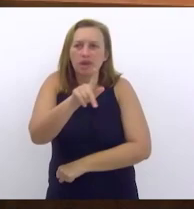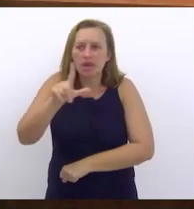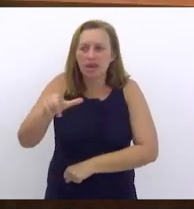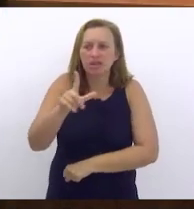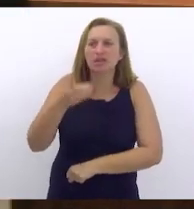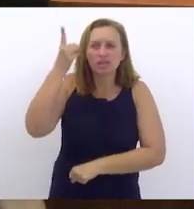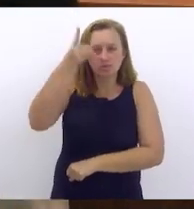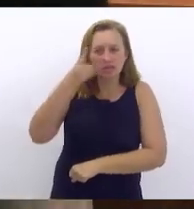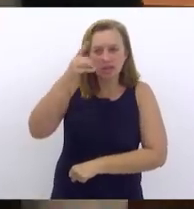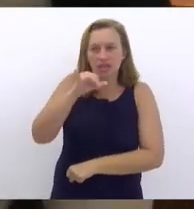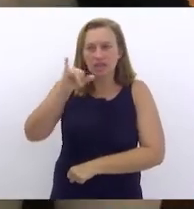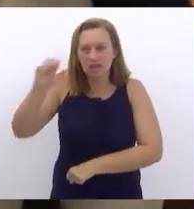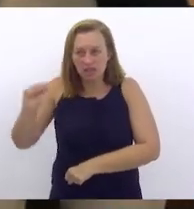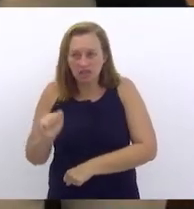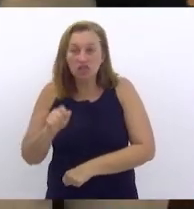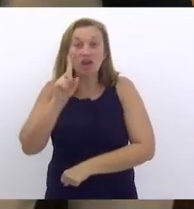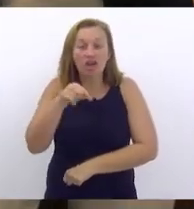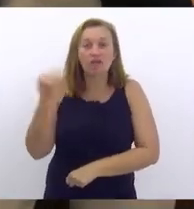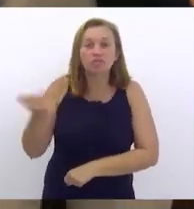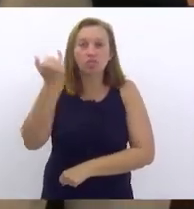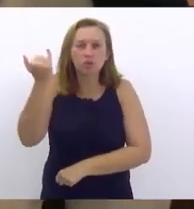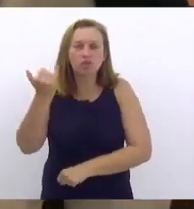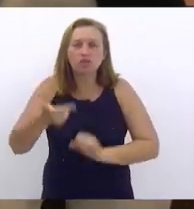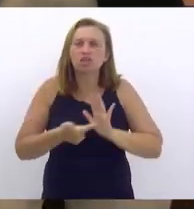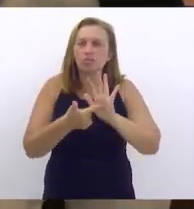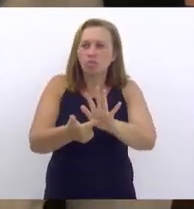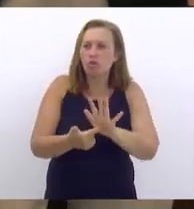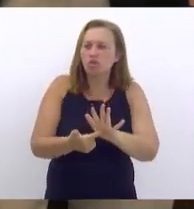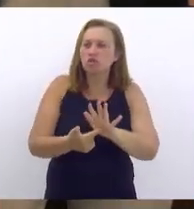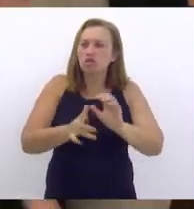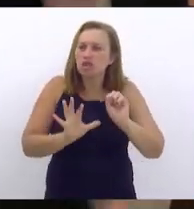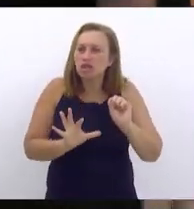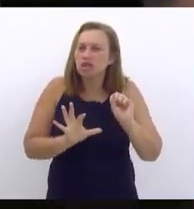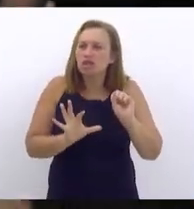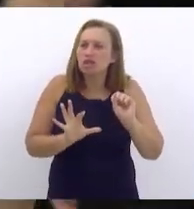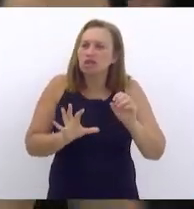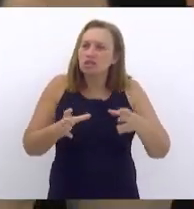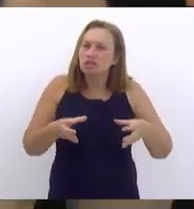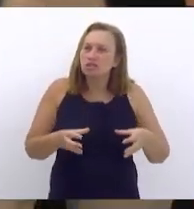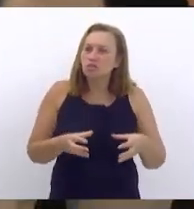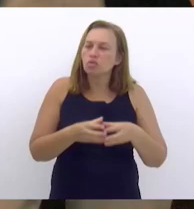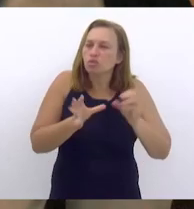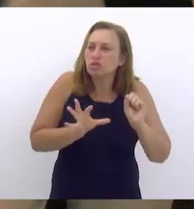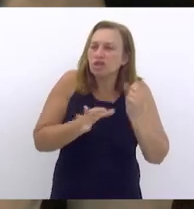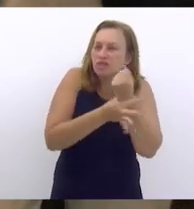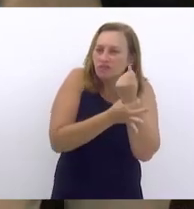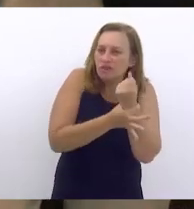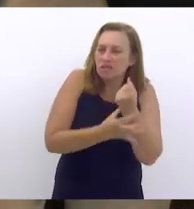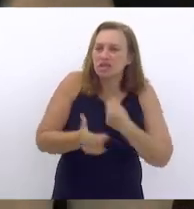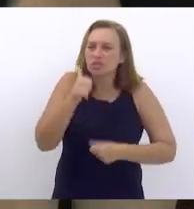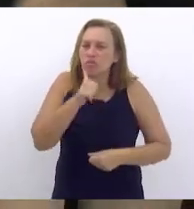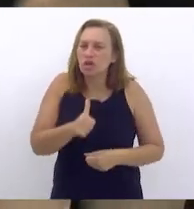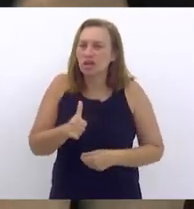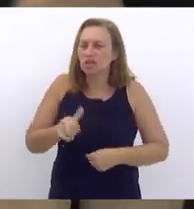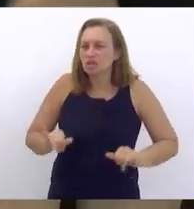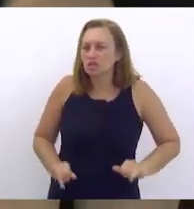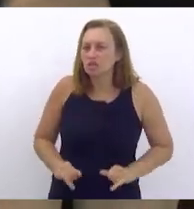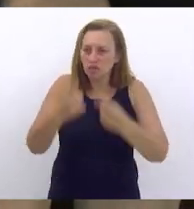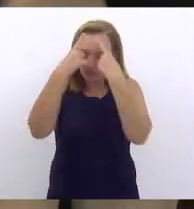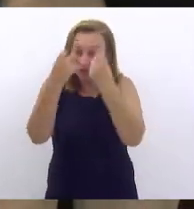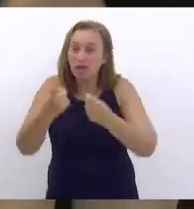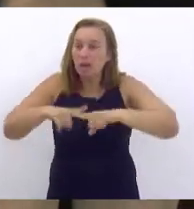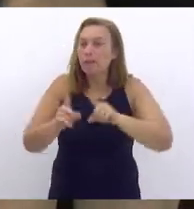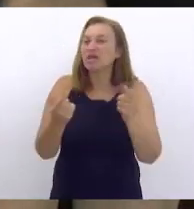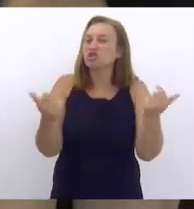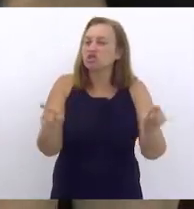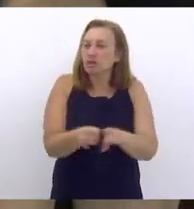deputada Índia Armelau é importante, que traz esse programa de defesa pessoal para as mulheres vítimas de violência, mas também